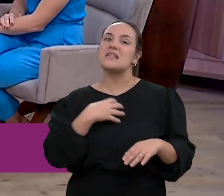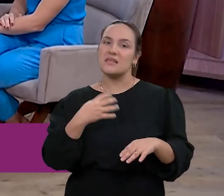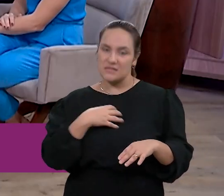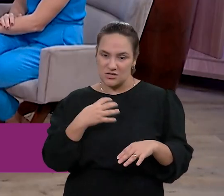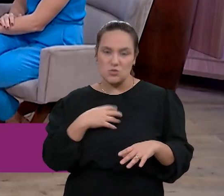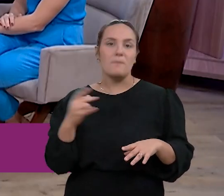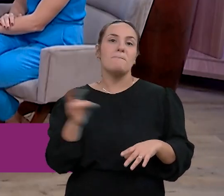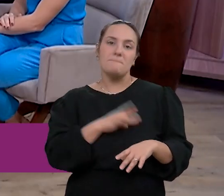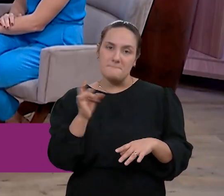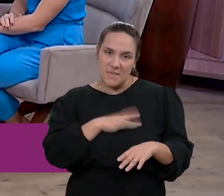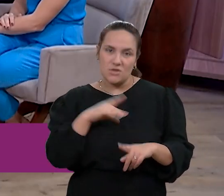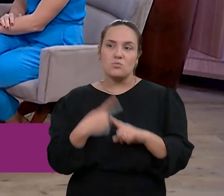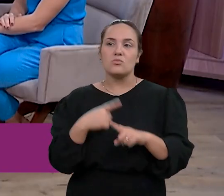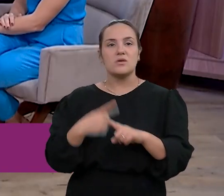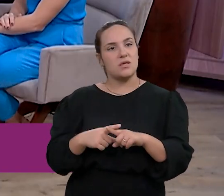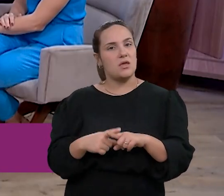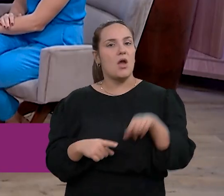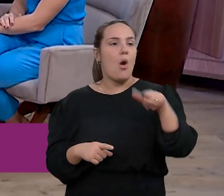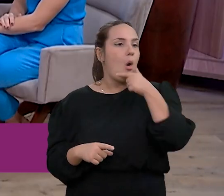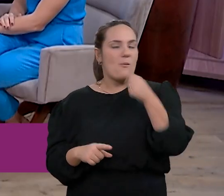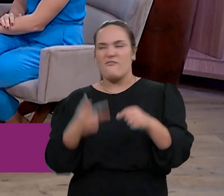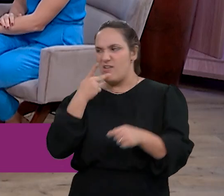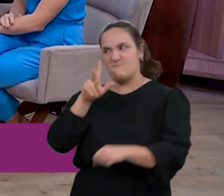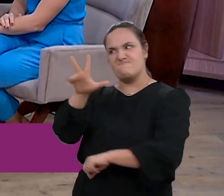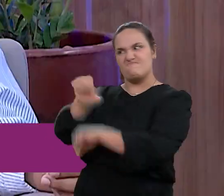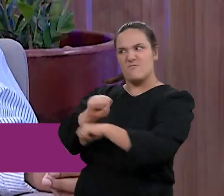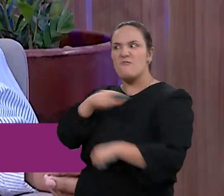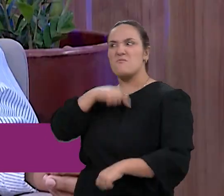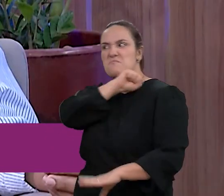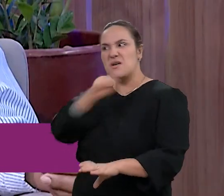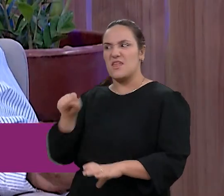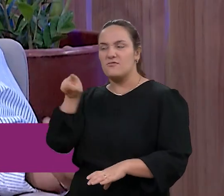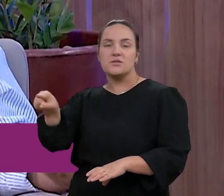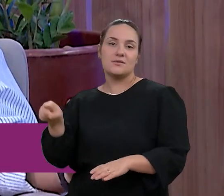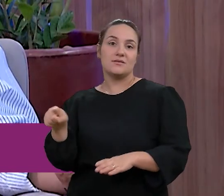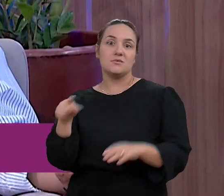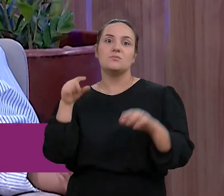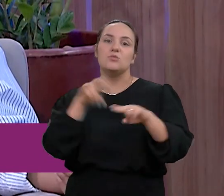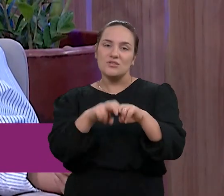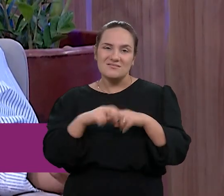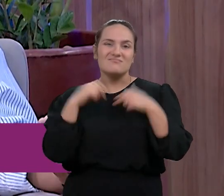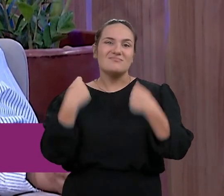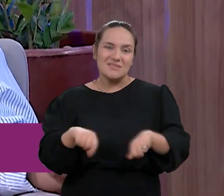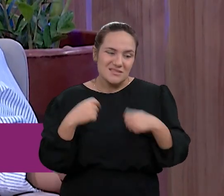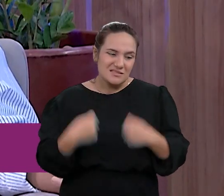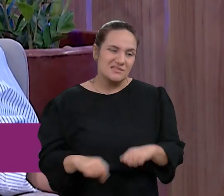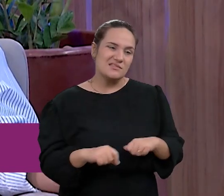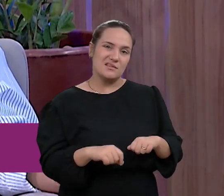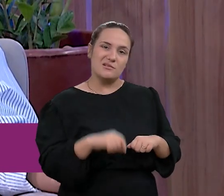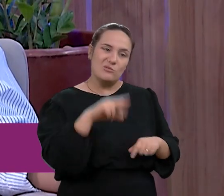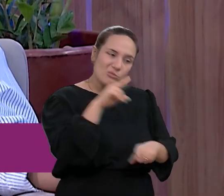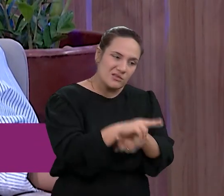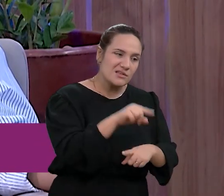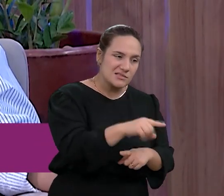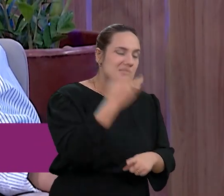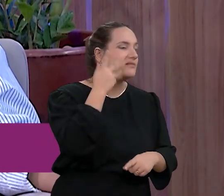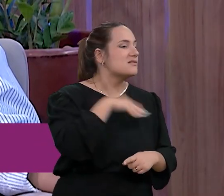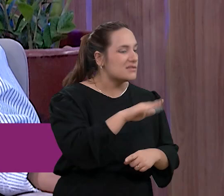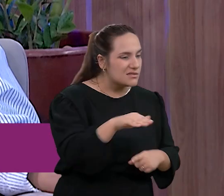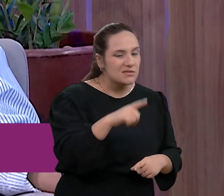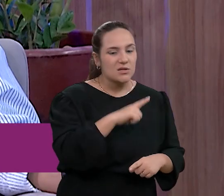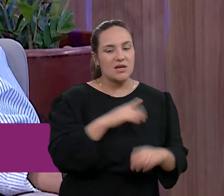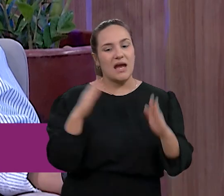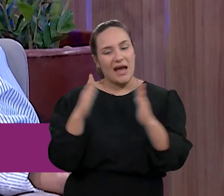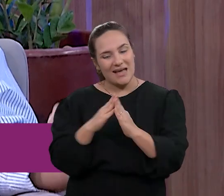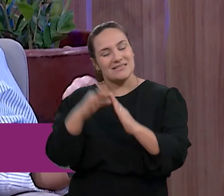ameaçadas pelo pelo agressor né pelo nesse caso pelo assassino Então você tem todo um cuidado de garantir que essa criança Vá para um